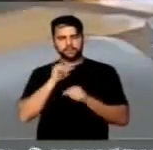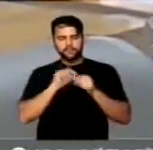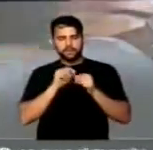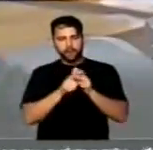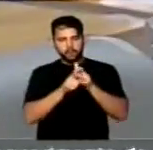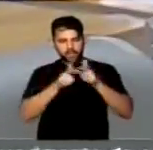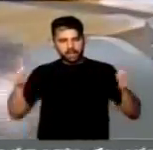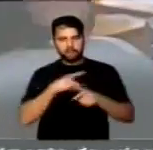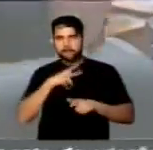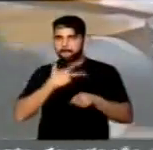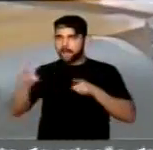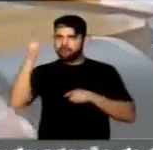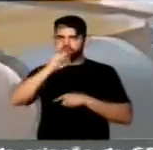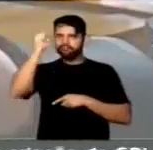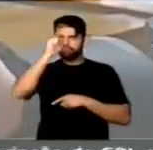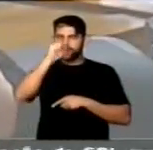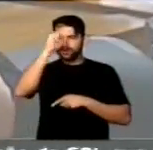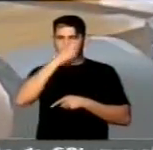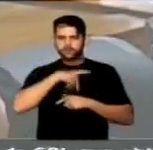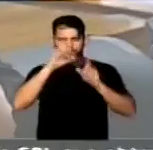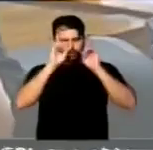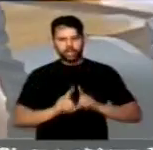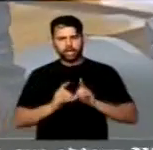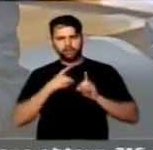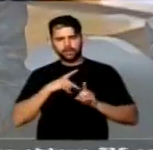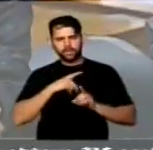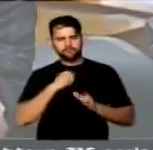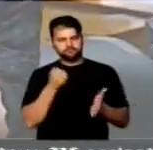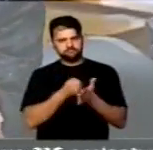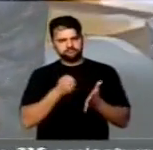alargar as conquistas e direitos que a